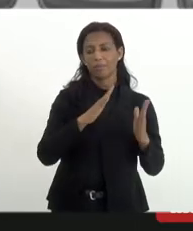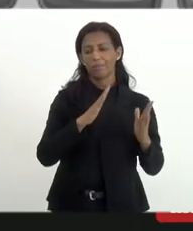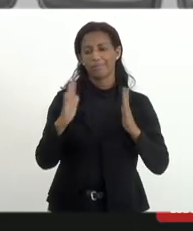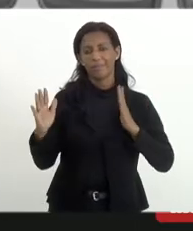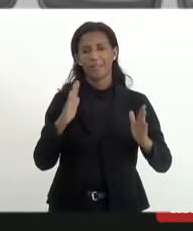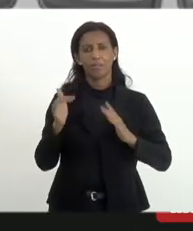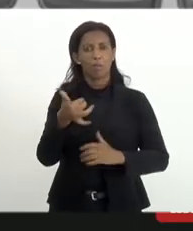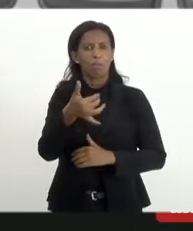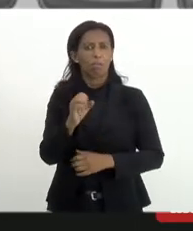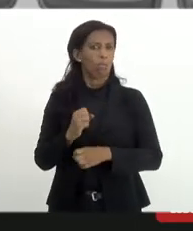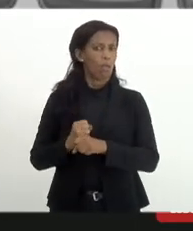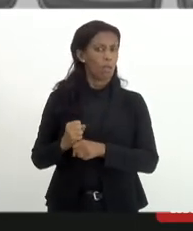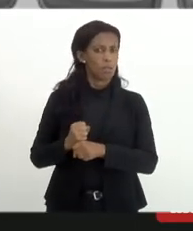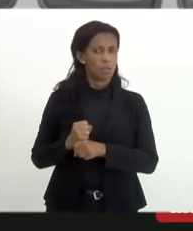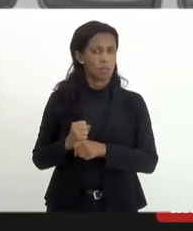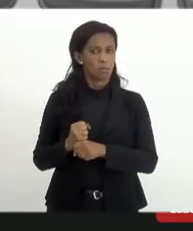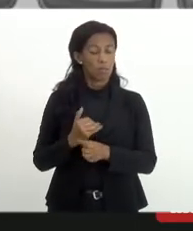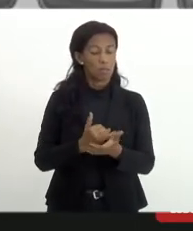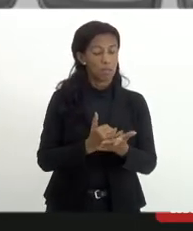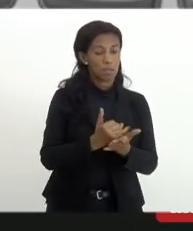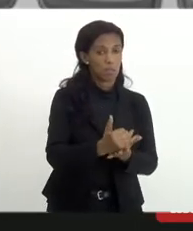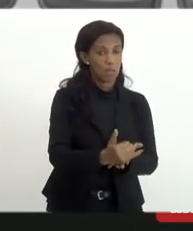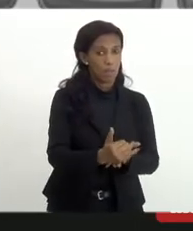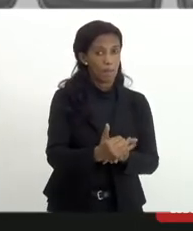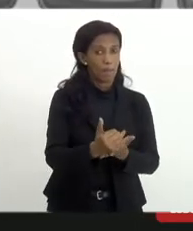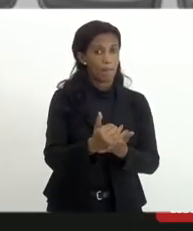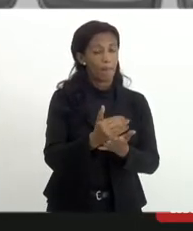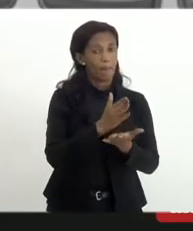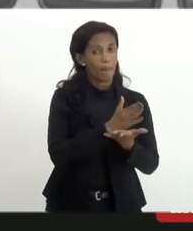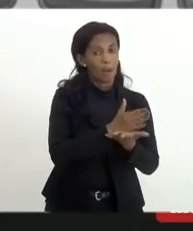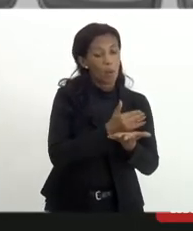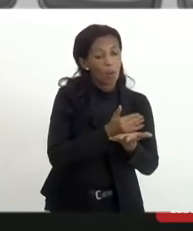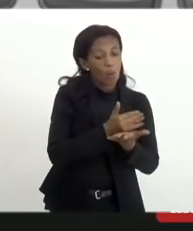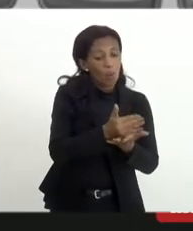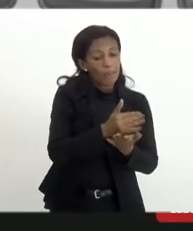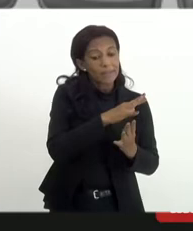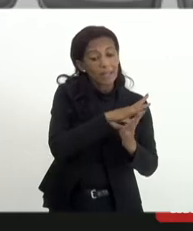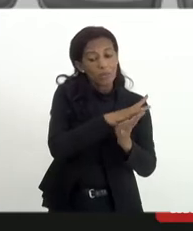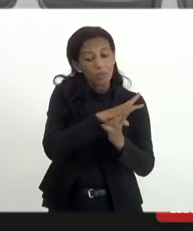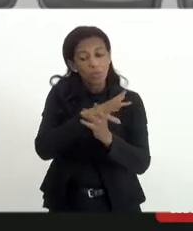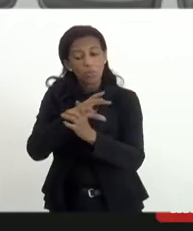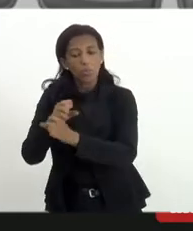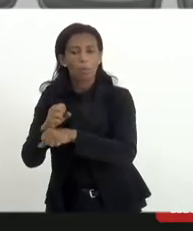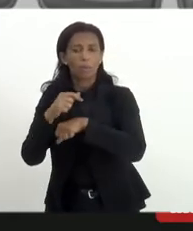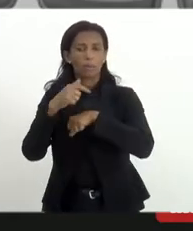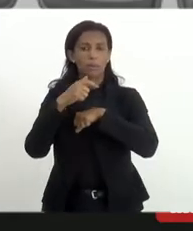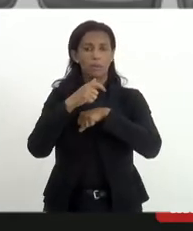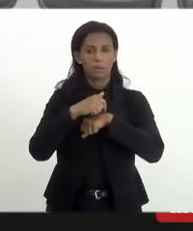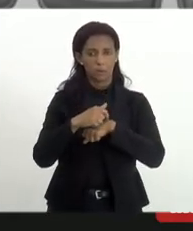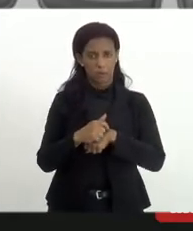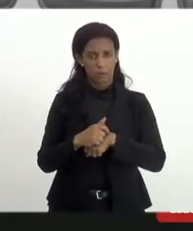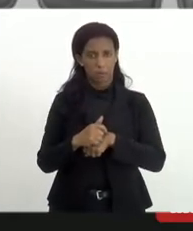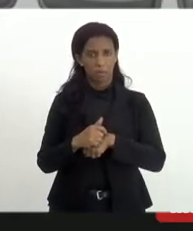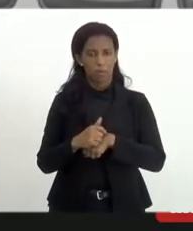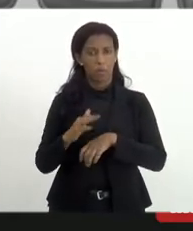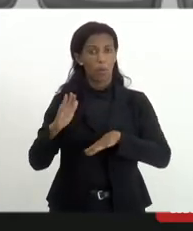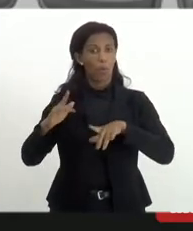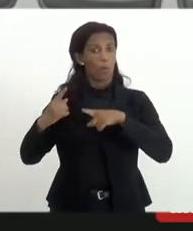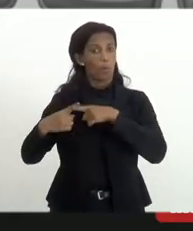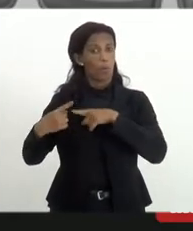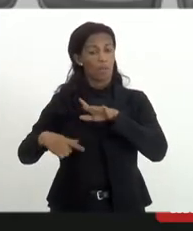anos, e sim o termo inicial para a contagem desse prazo decadencial, na medida em que o dispositivo da